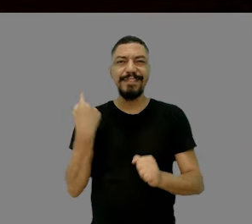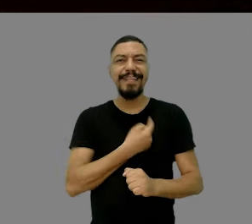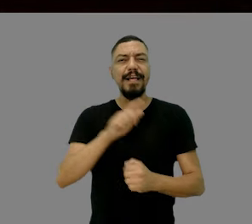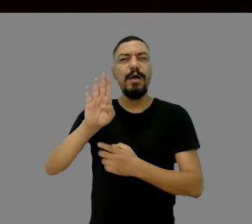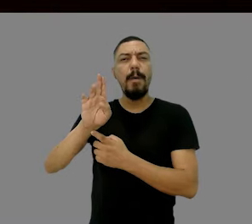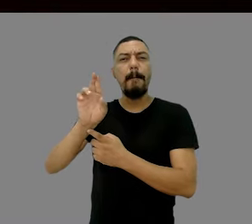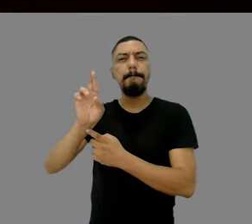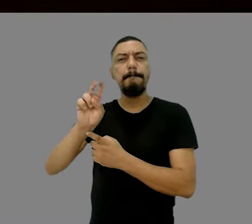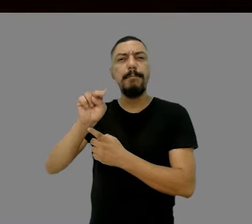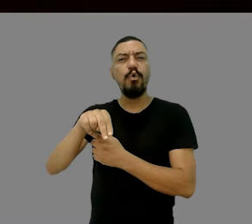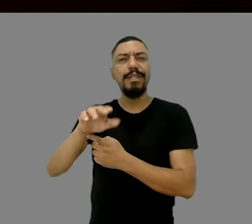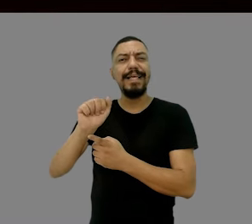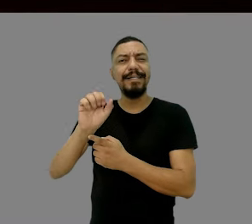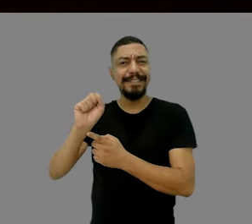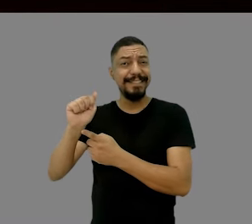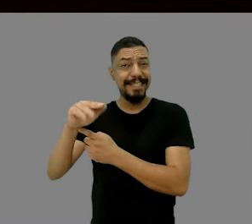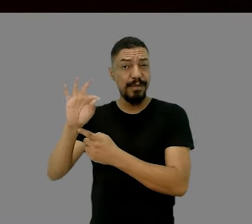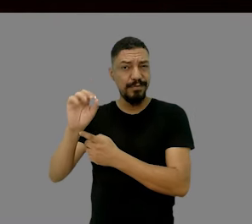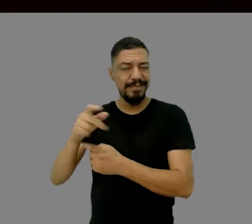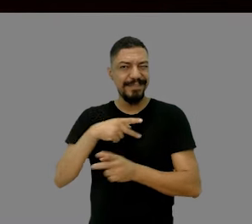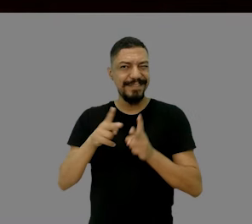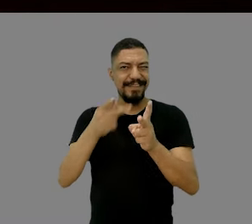mas foi ela que fez. Aí ele é bonito.